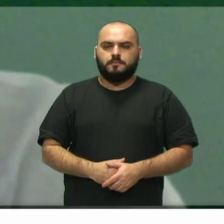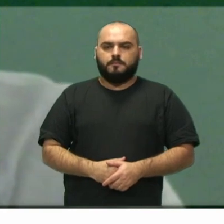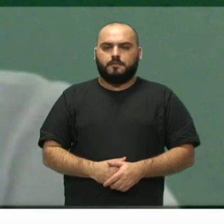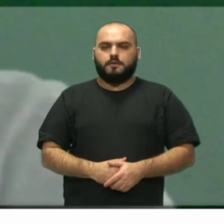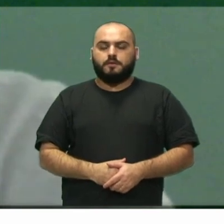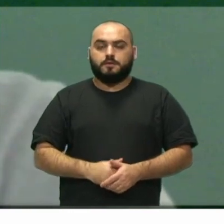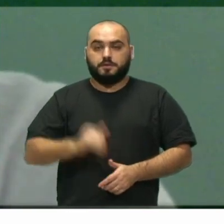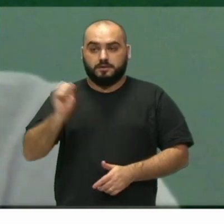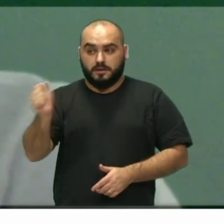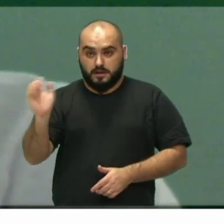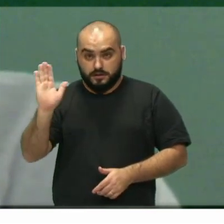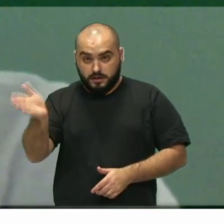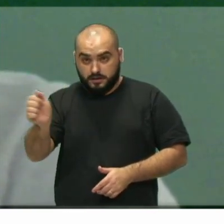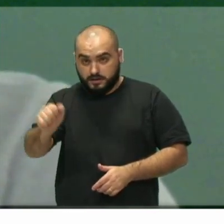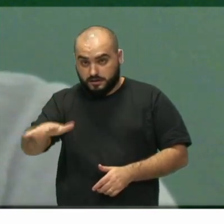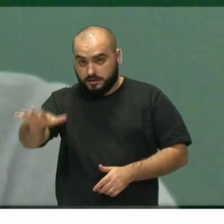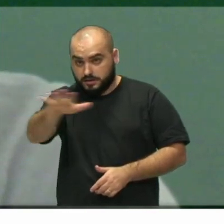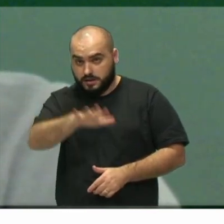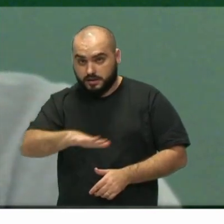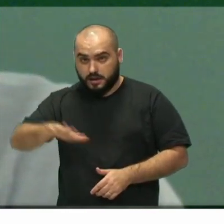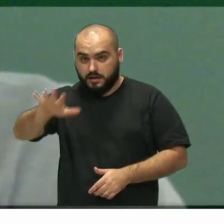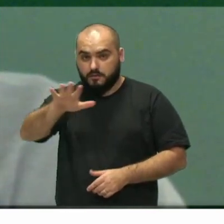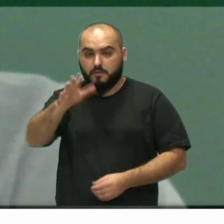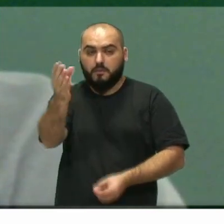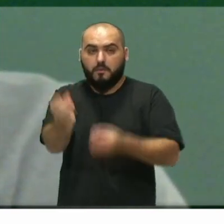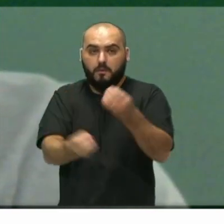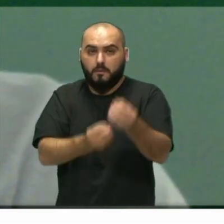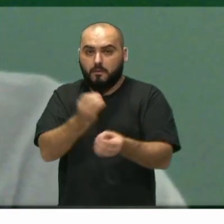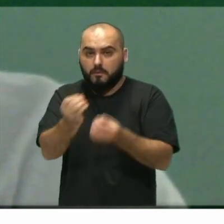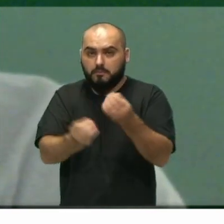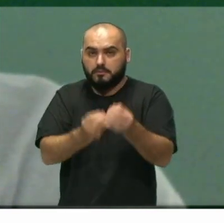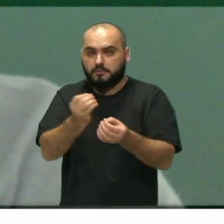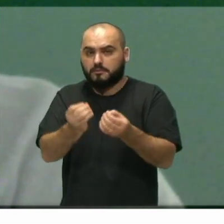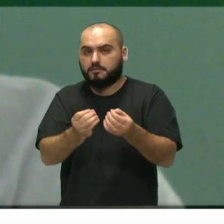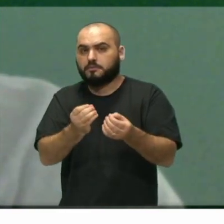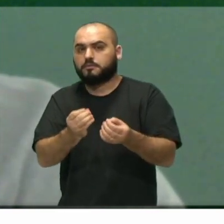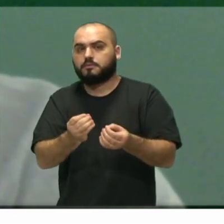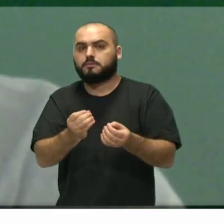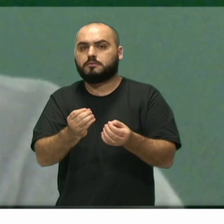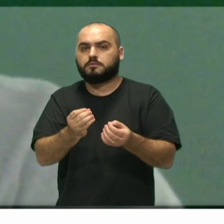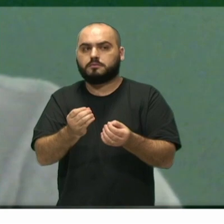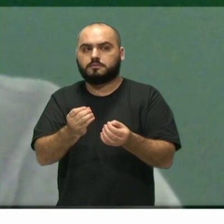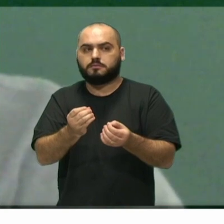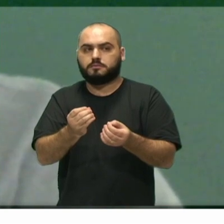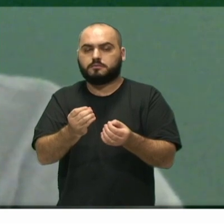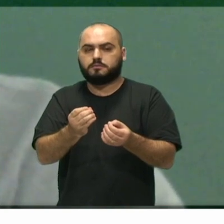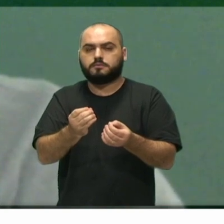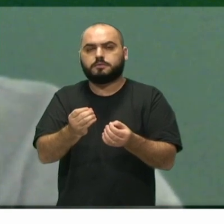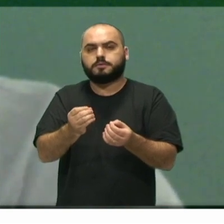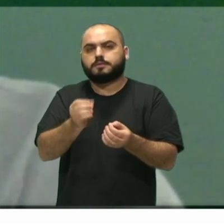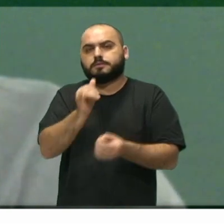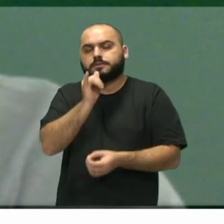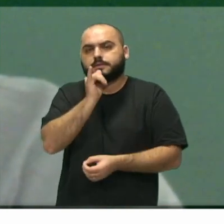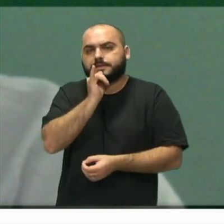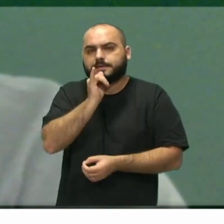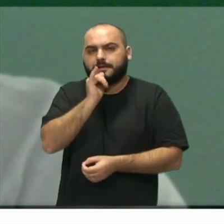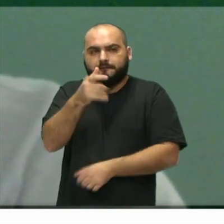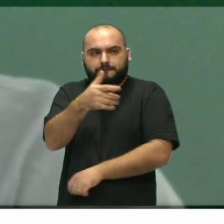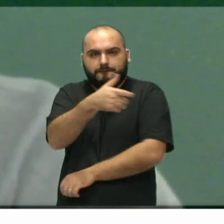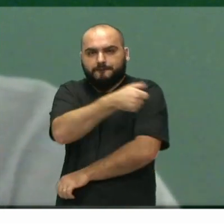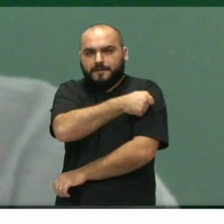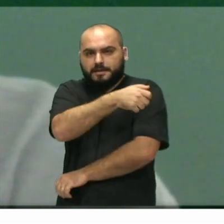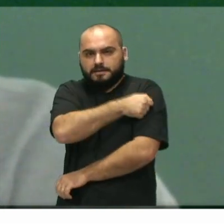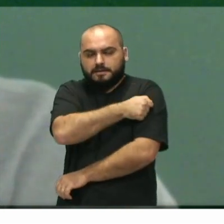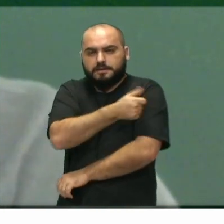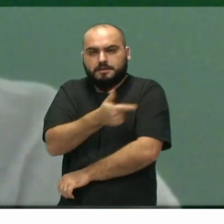de uma forma geral, em como lidar com a ansiedade, à medida em que agora a questão de vacinas e outras